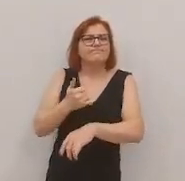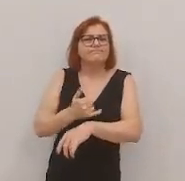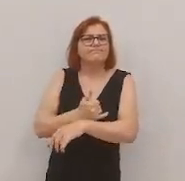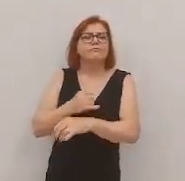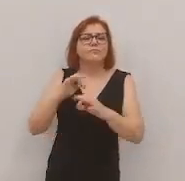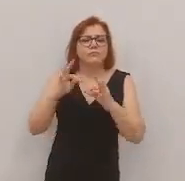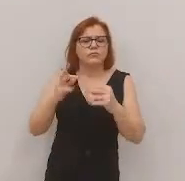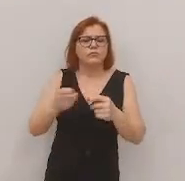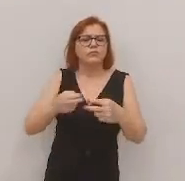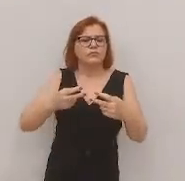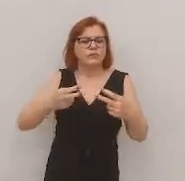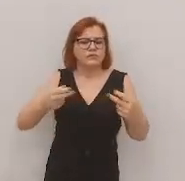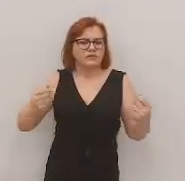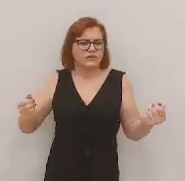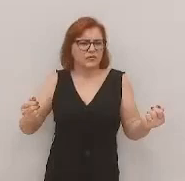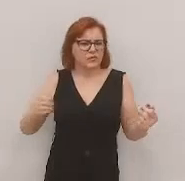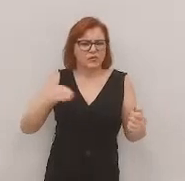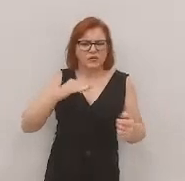Senhor Jesus.